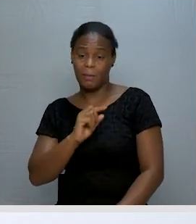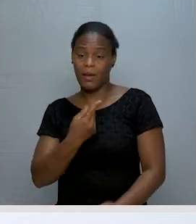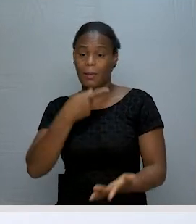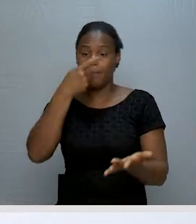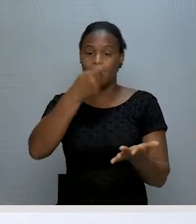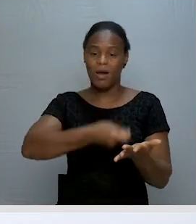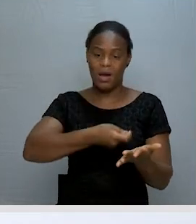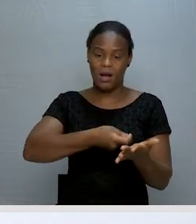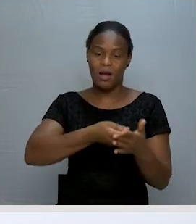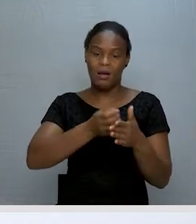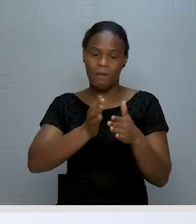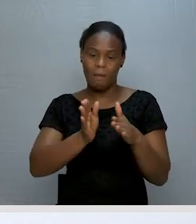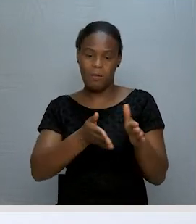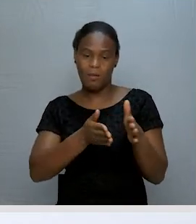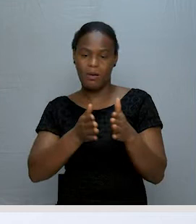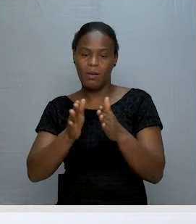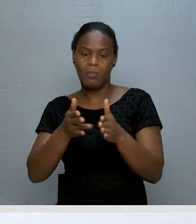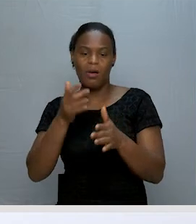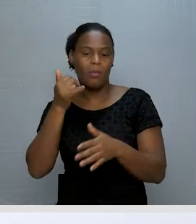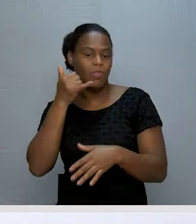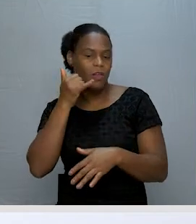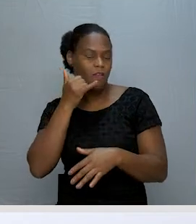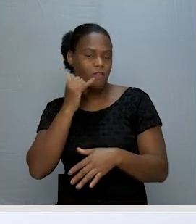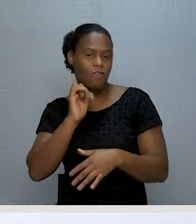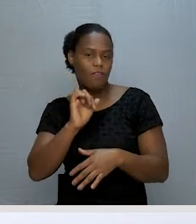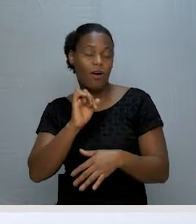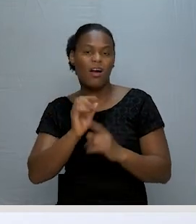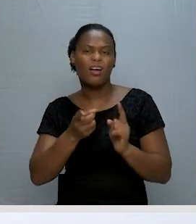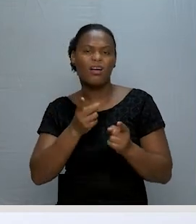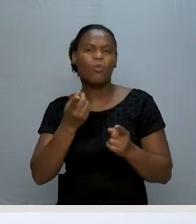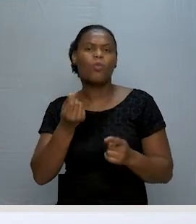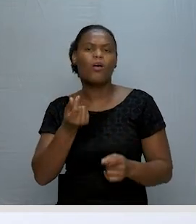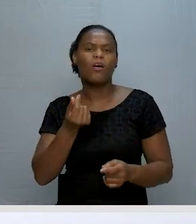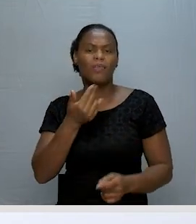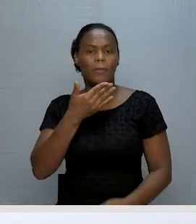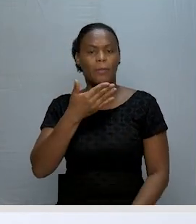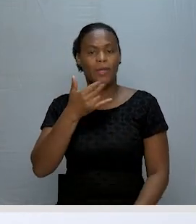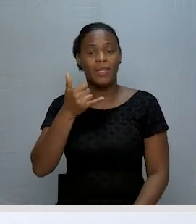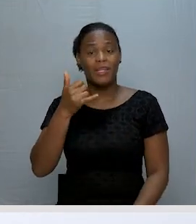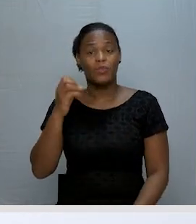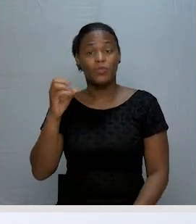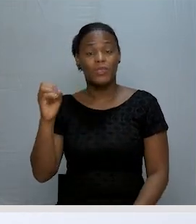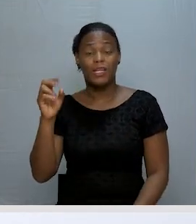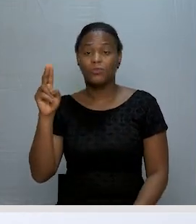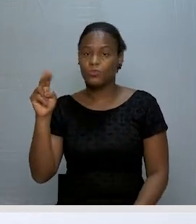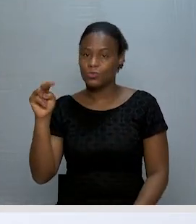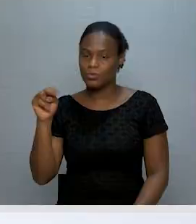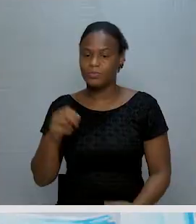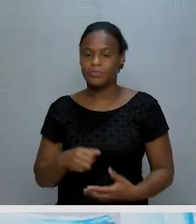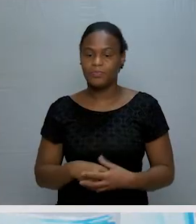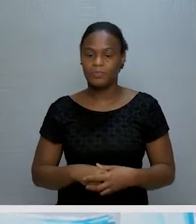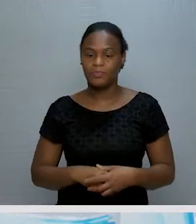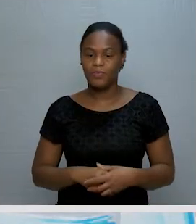para pagar a prestação do seu telefone, que é de 1.200